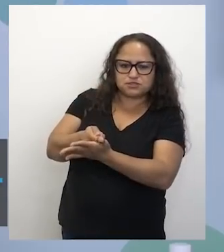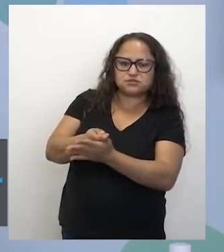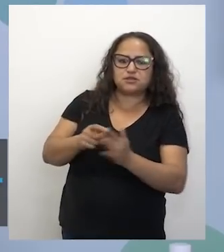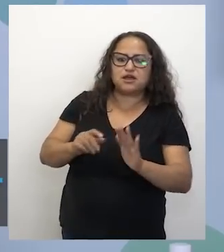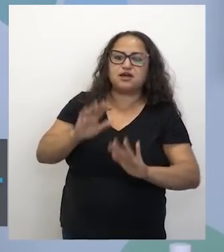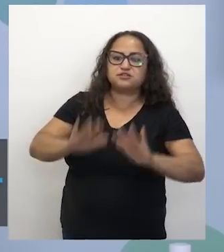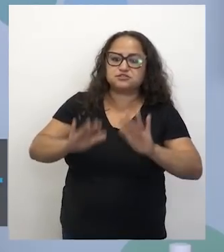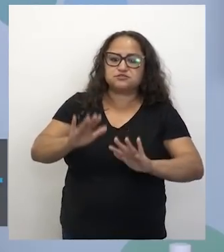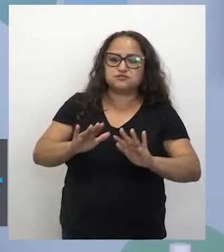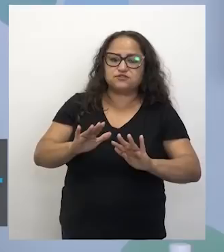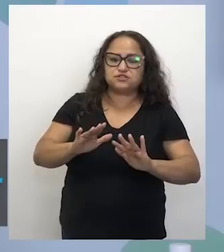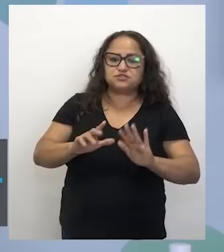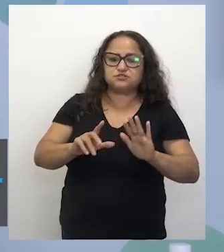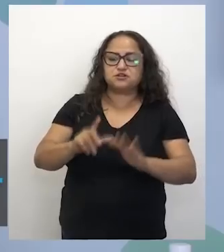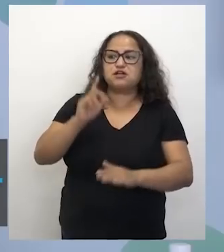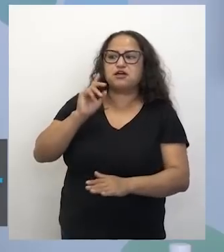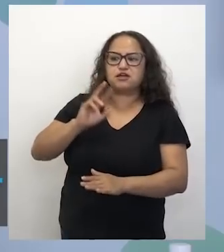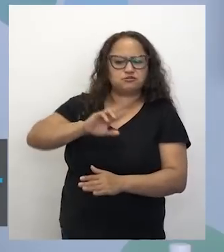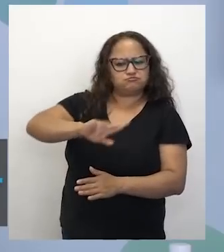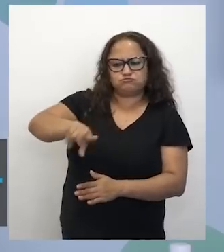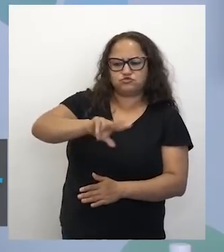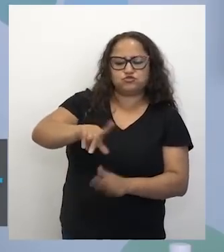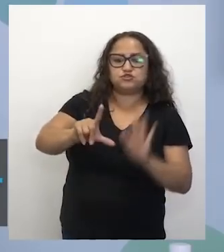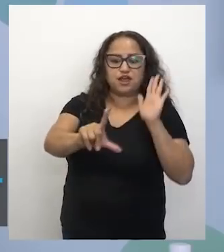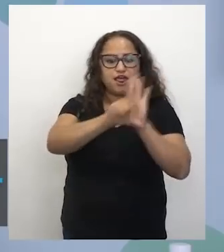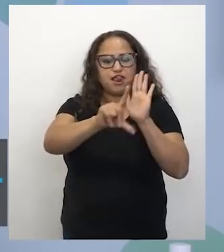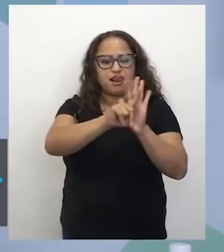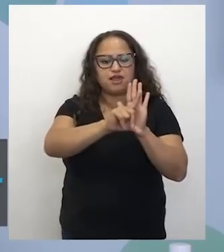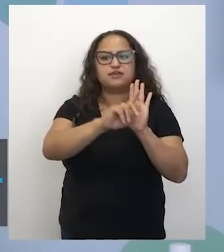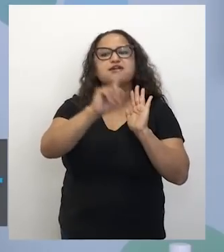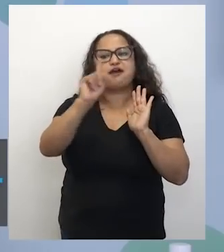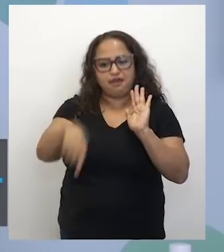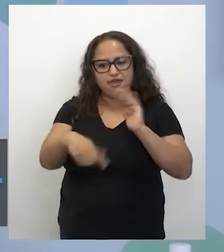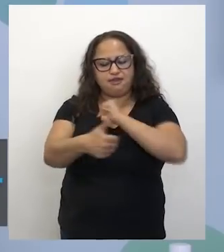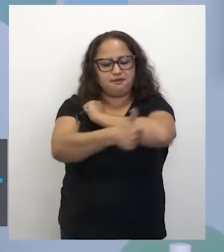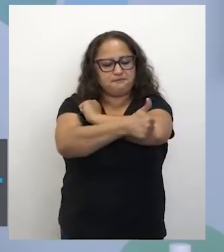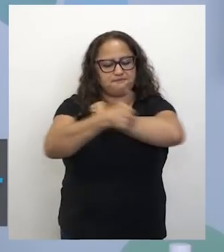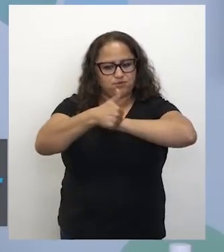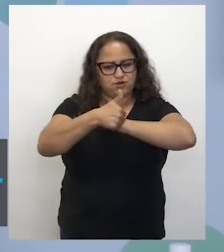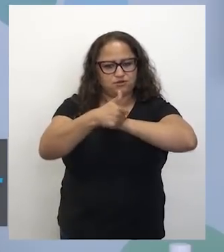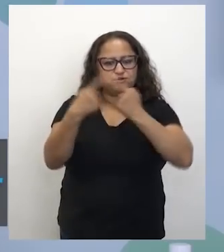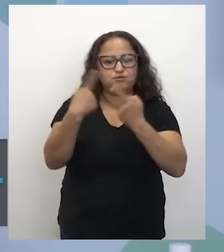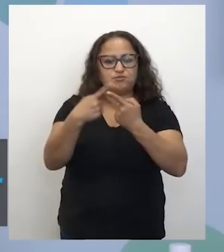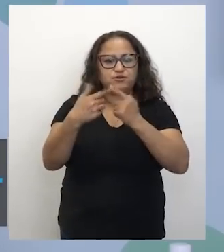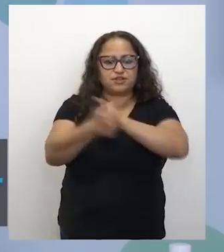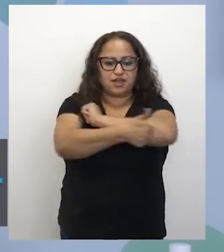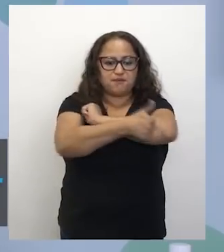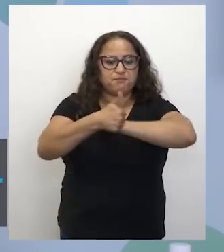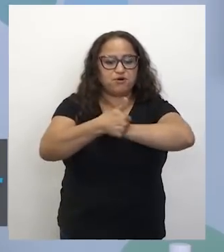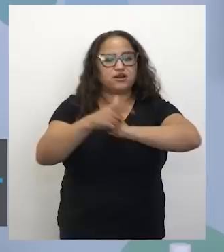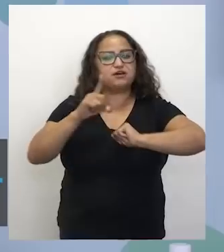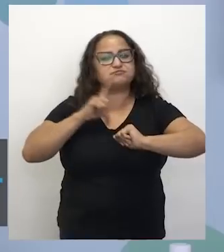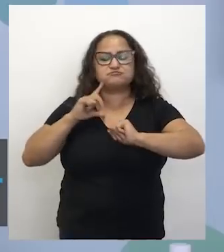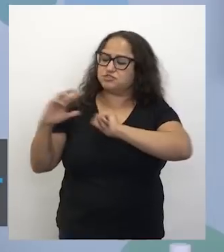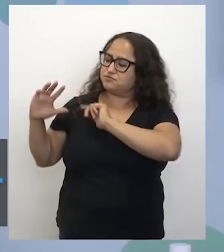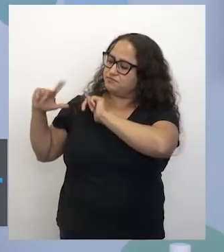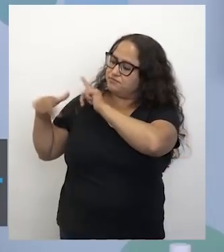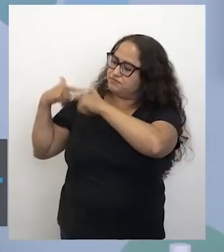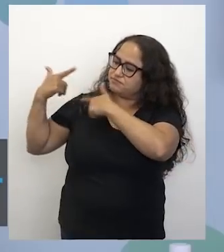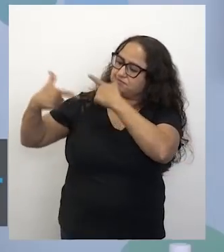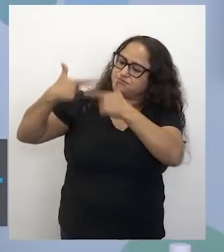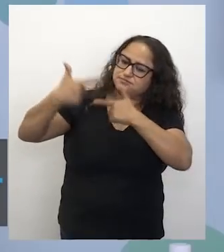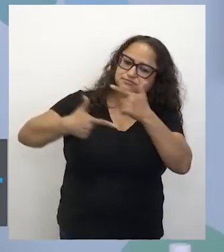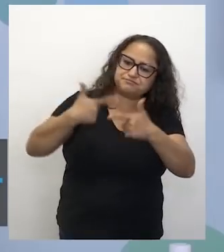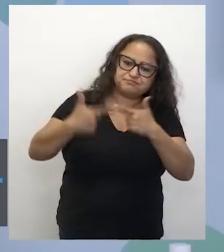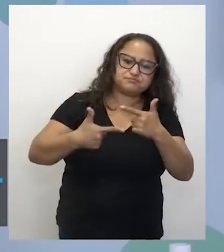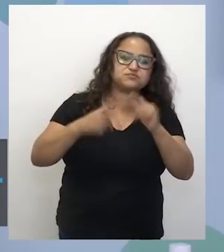fala isso na área do direito, nem tudo que é lei é moral. Até porque a moral tem a ver com as tradições, com aqueles valores